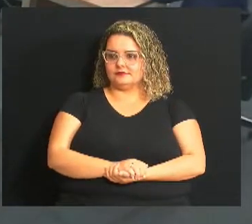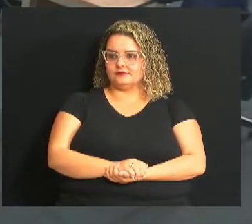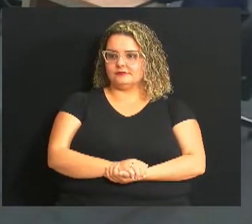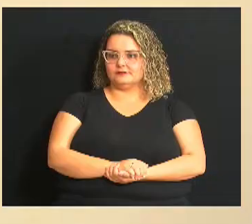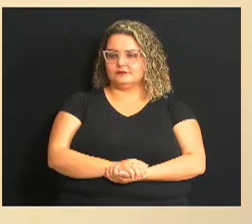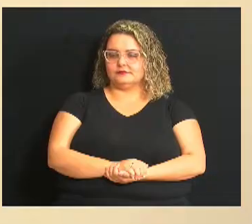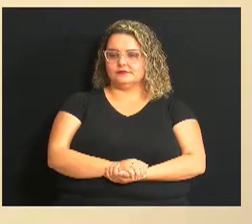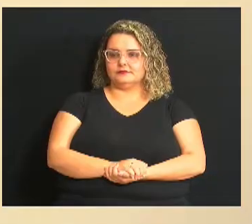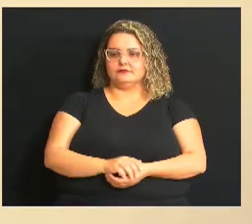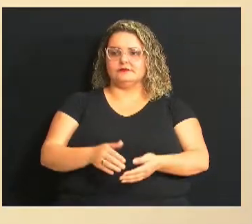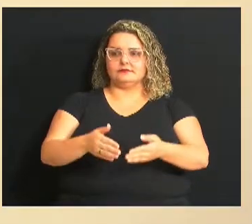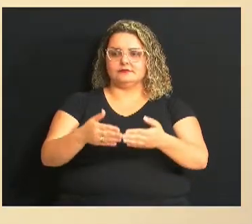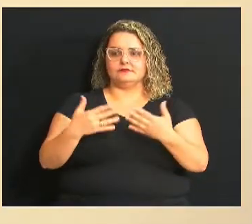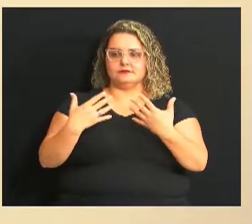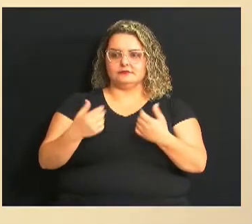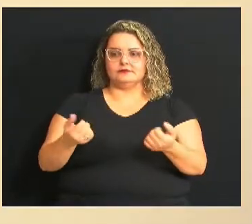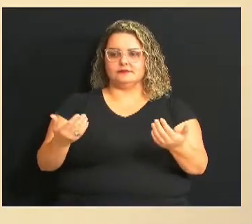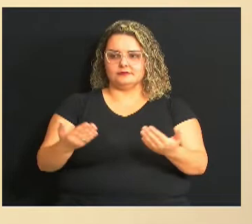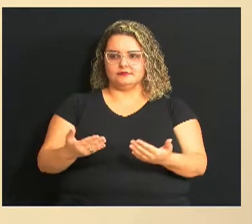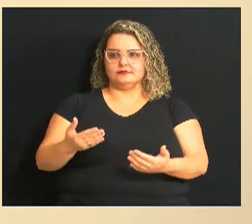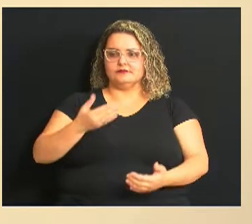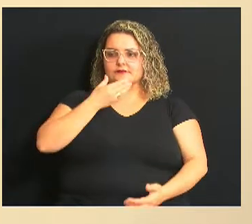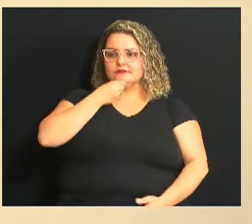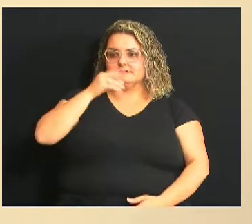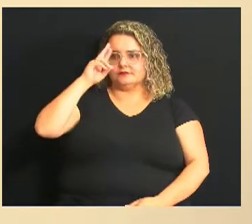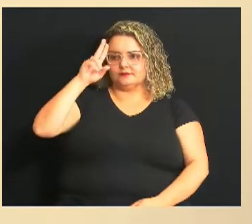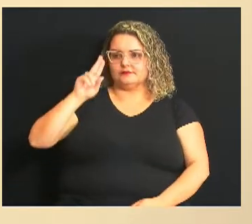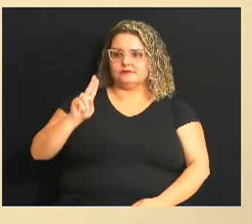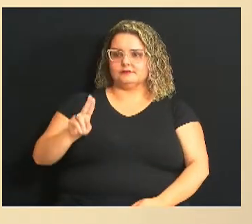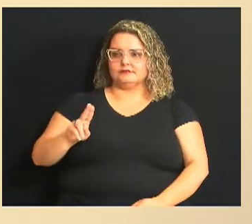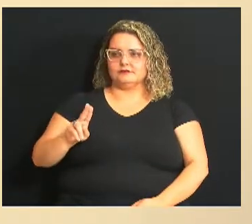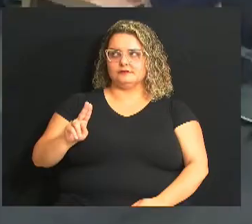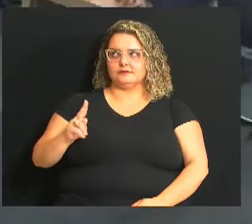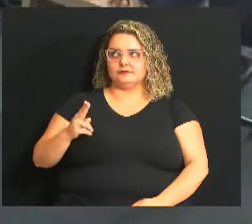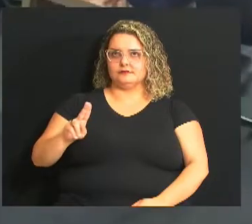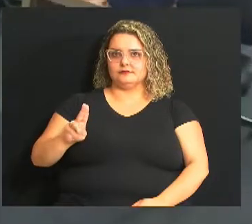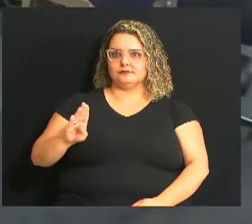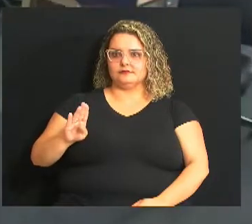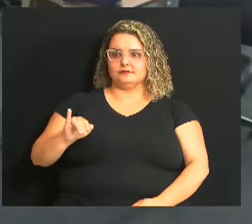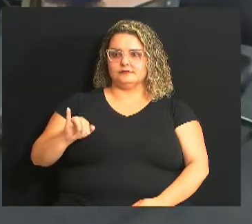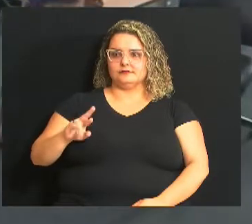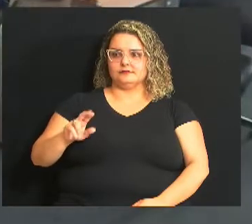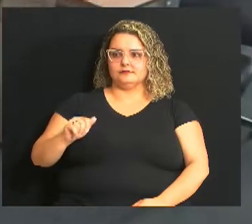Por favor, recebam agora o senhor Ubirajara Ricardo.